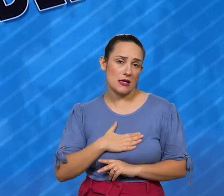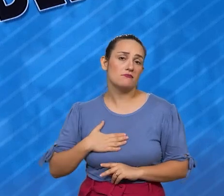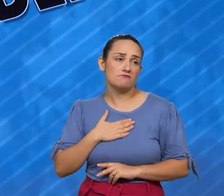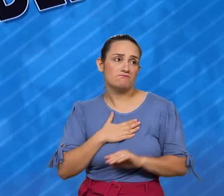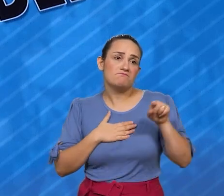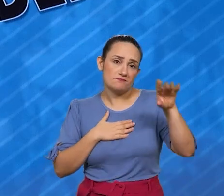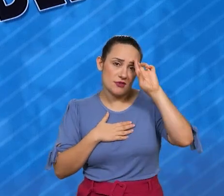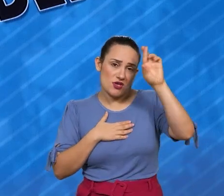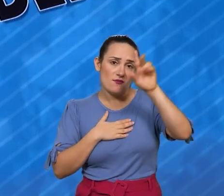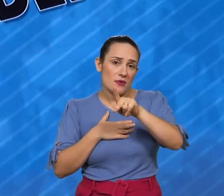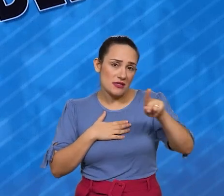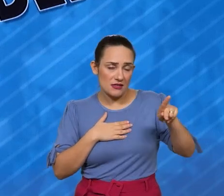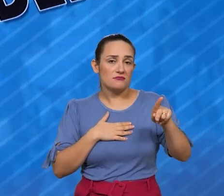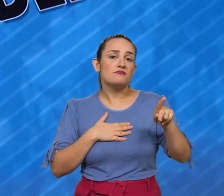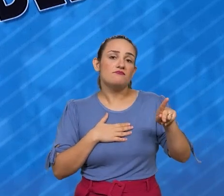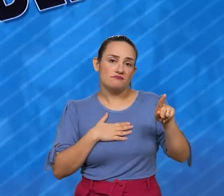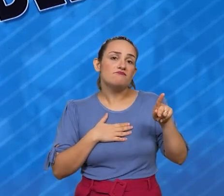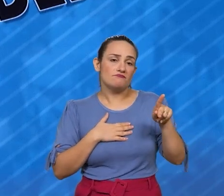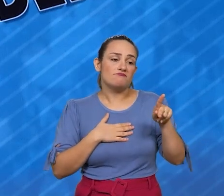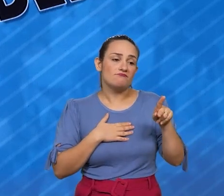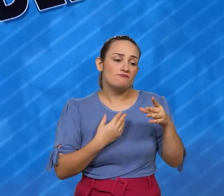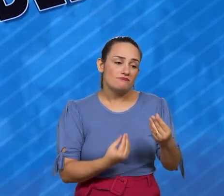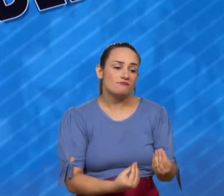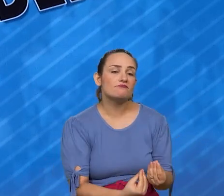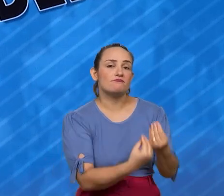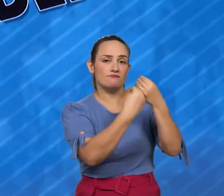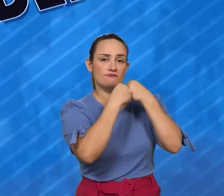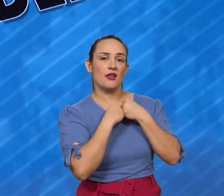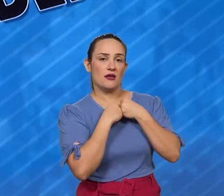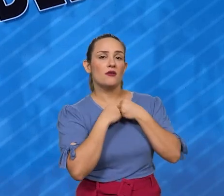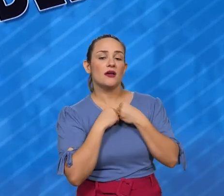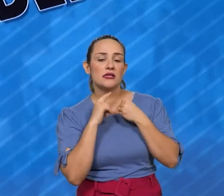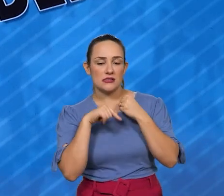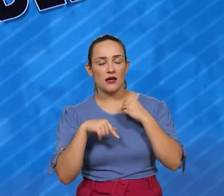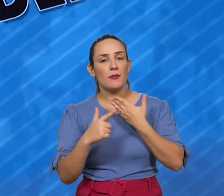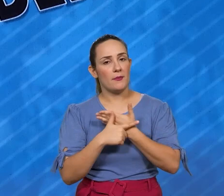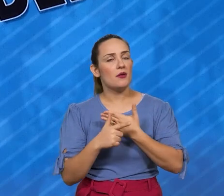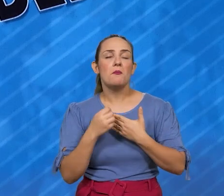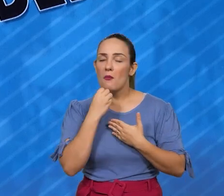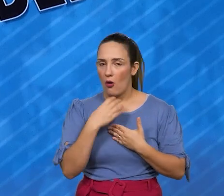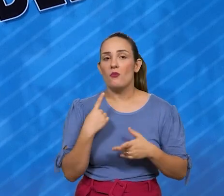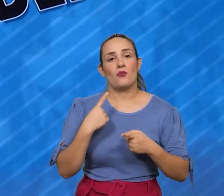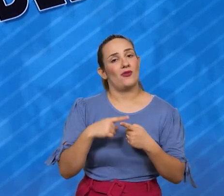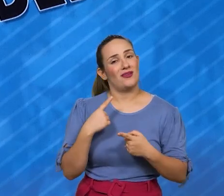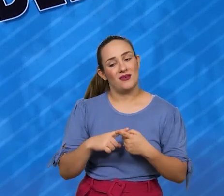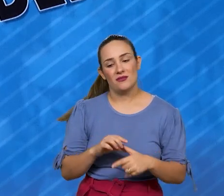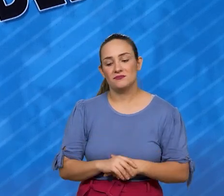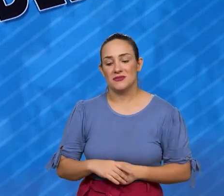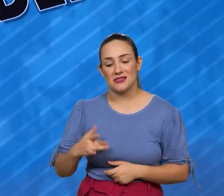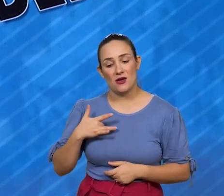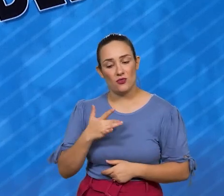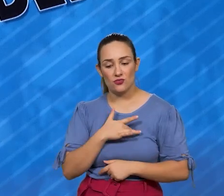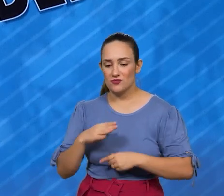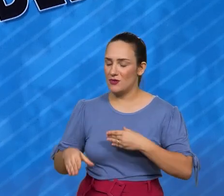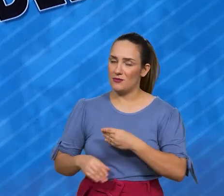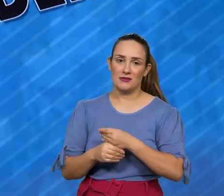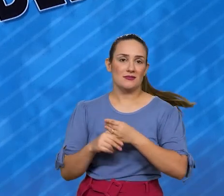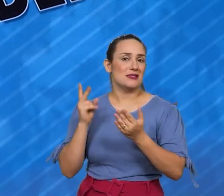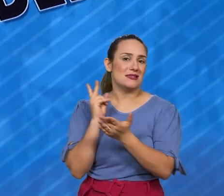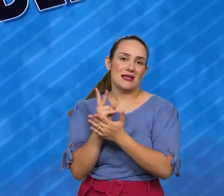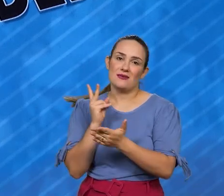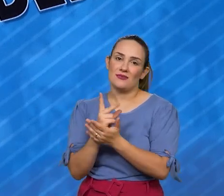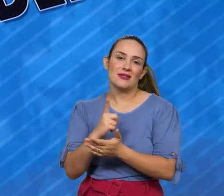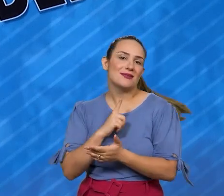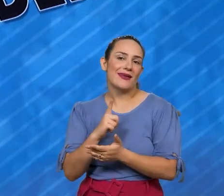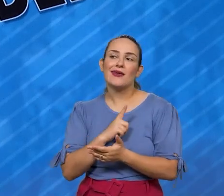alegria, essa gestão ter confirmado esse interesse, porque a saúde suplementar, ela